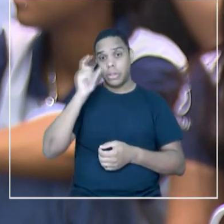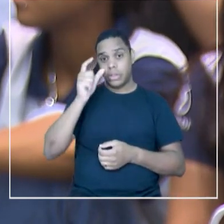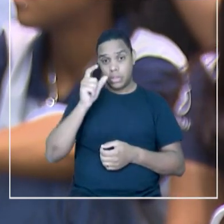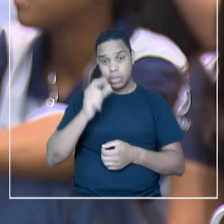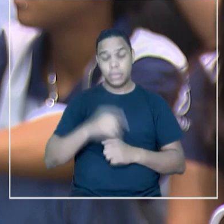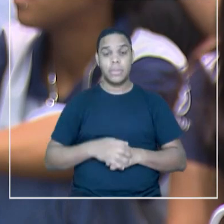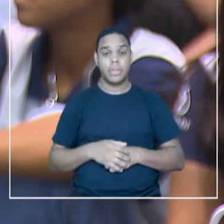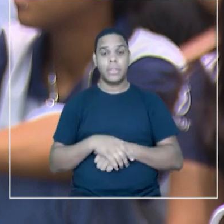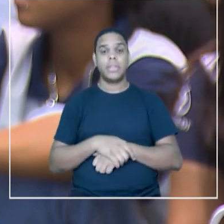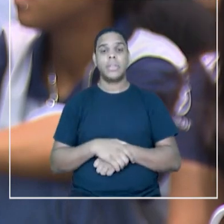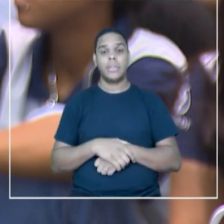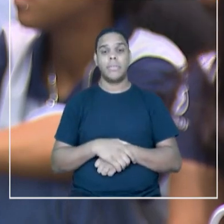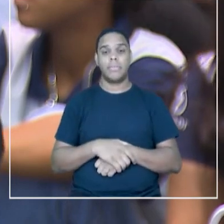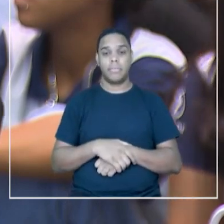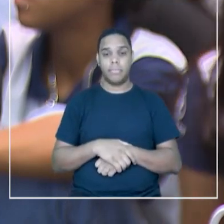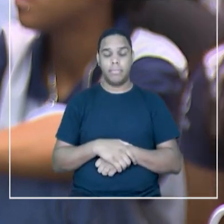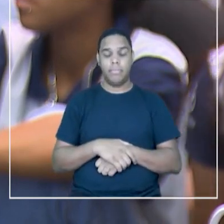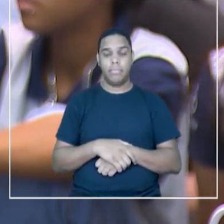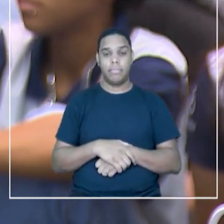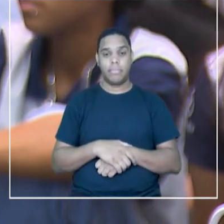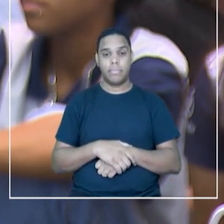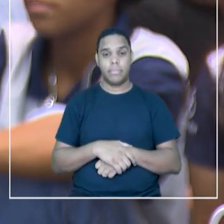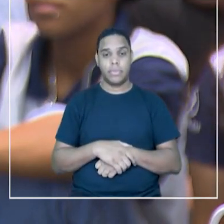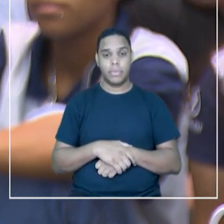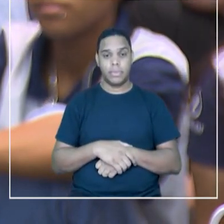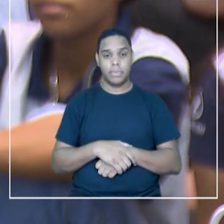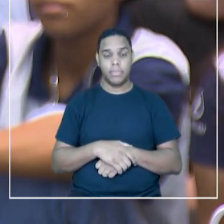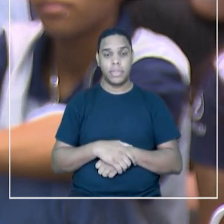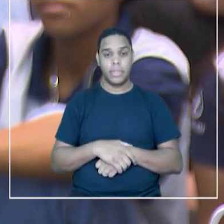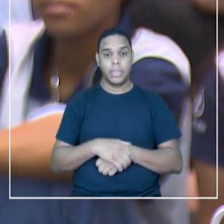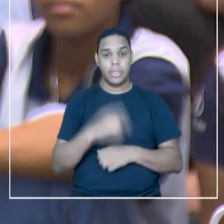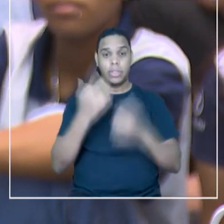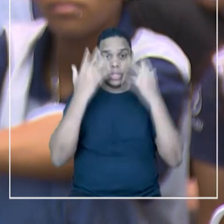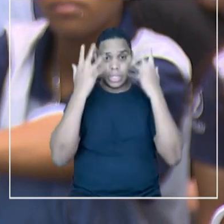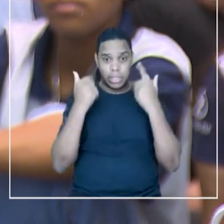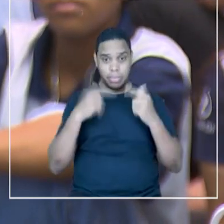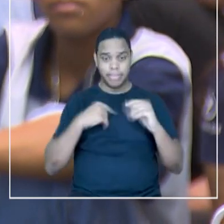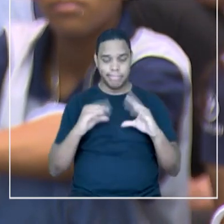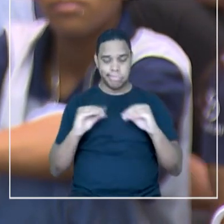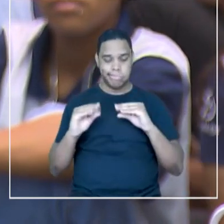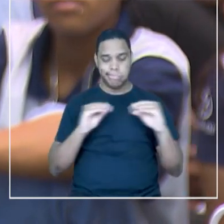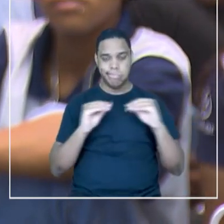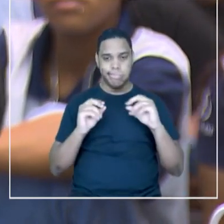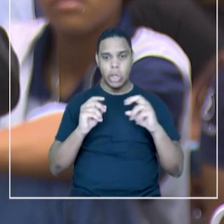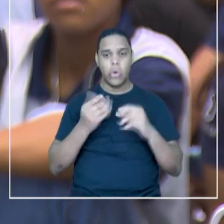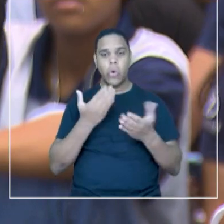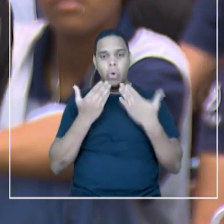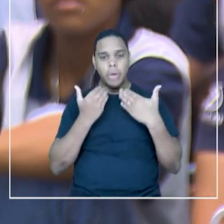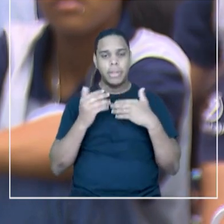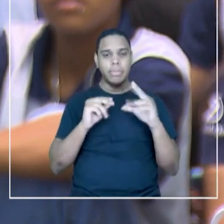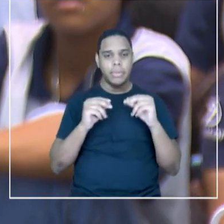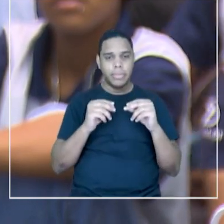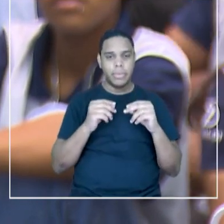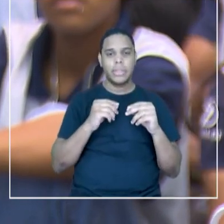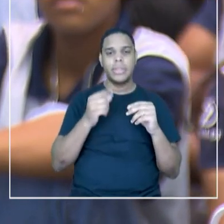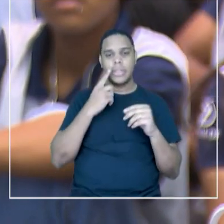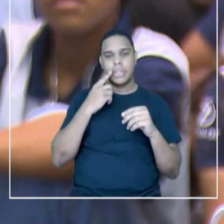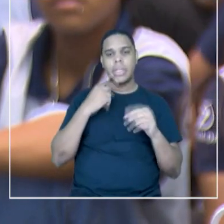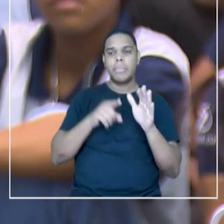assim, tinham dois animais trocando ideia, tá? E aí o urso pergunta para o